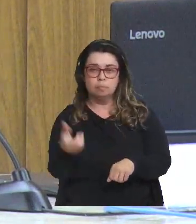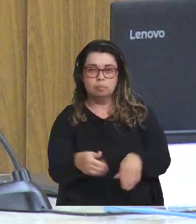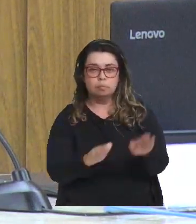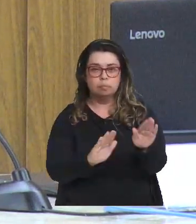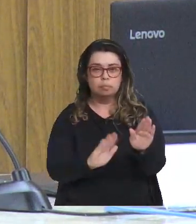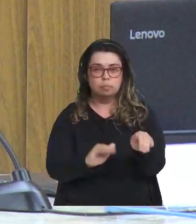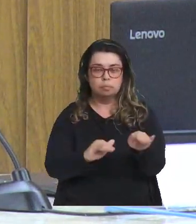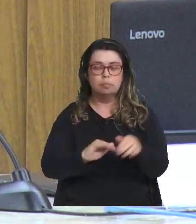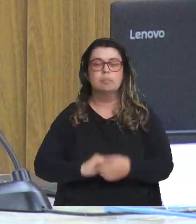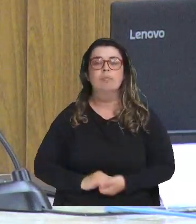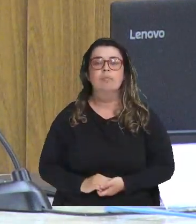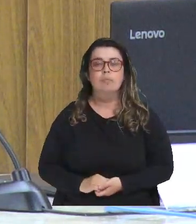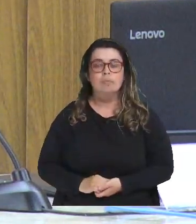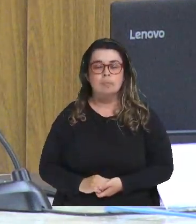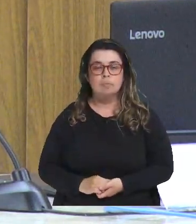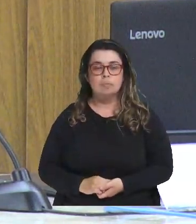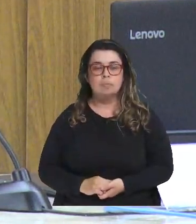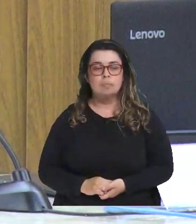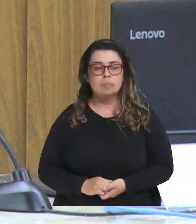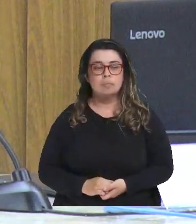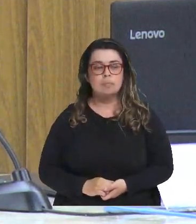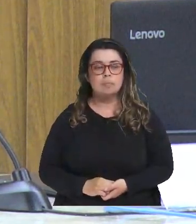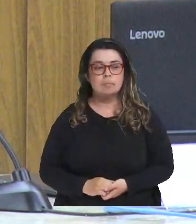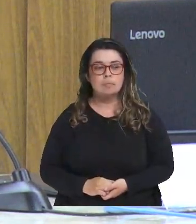setembro de 2022.